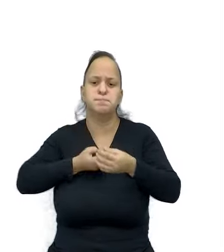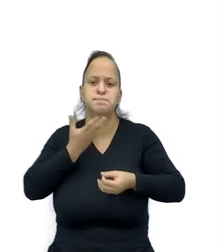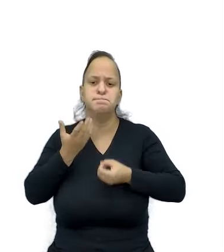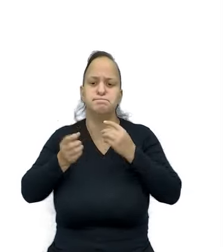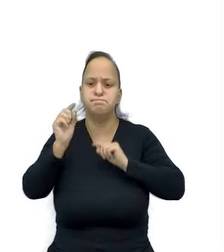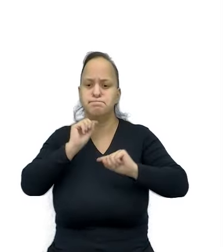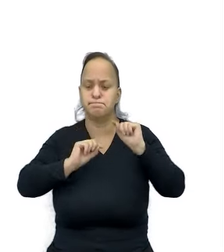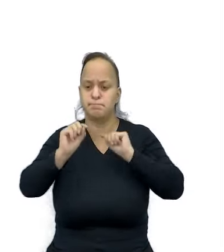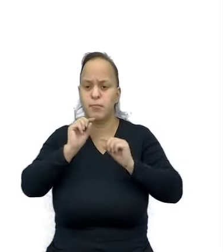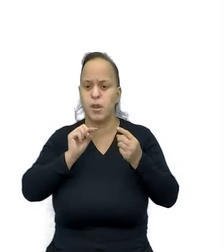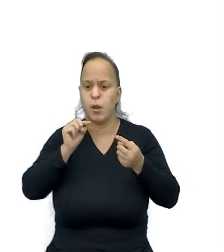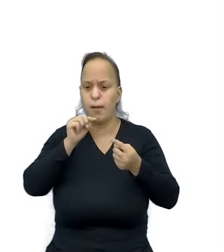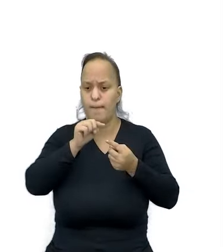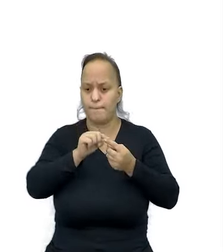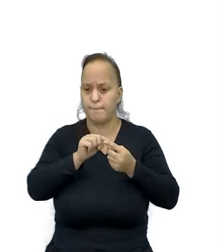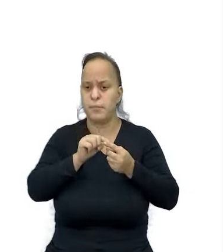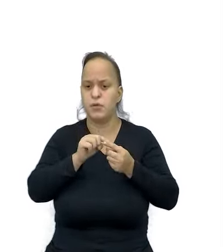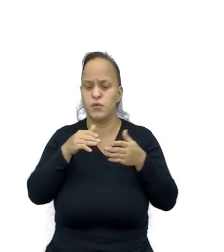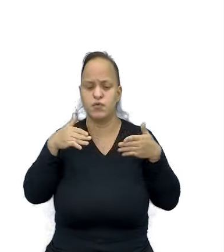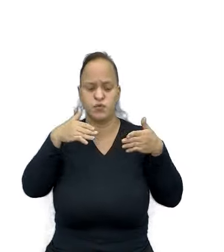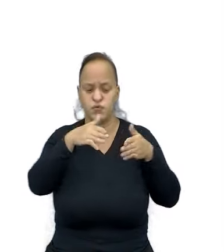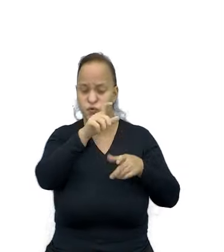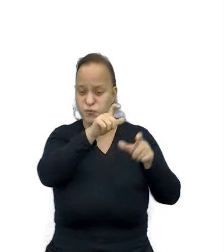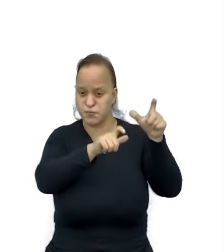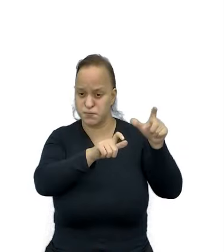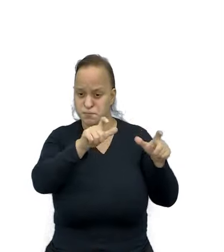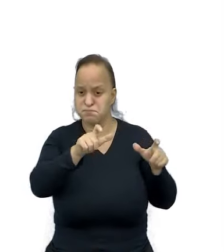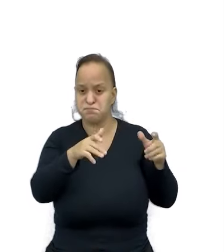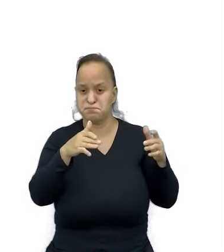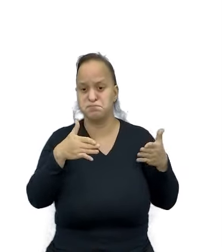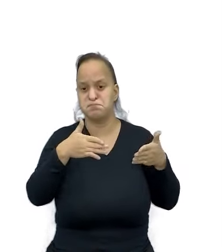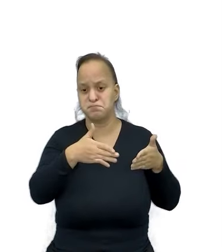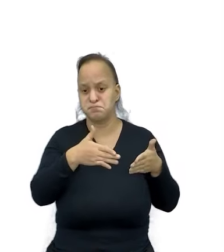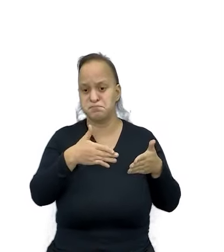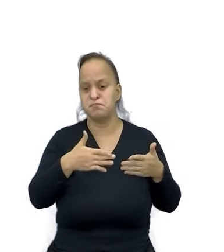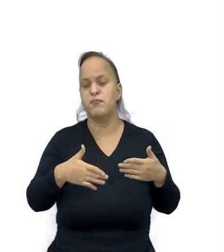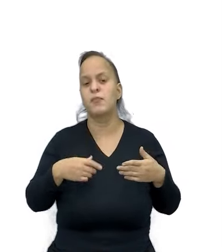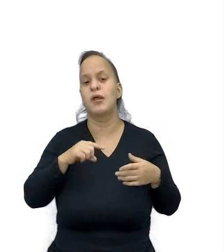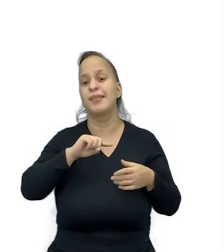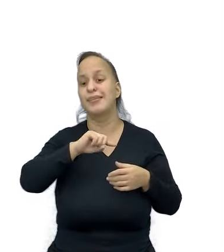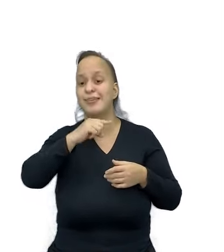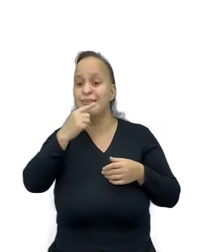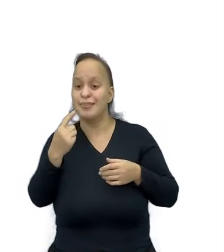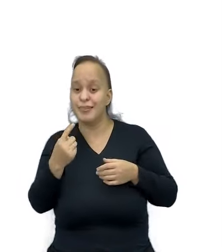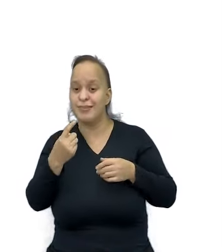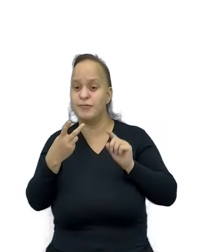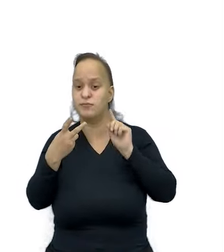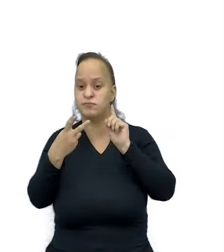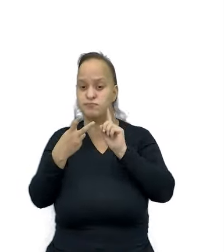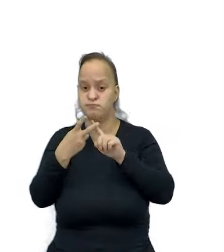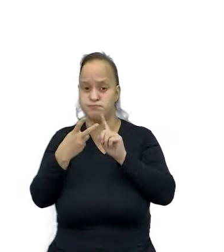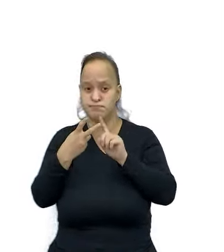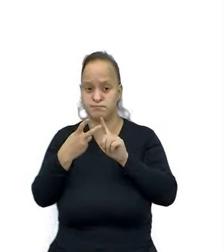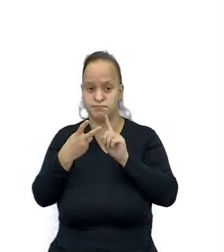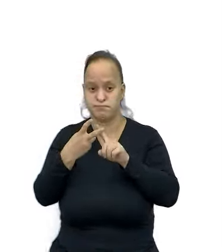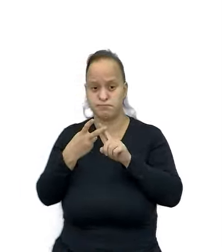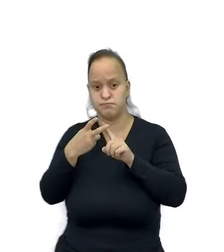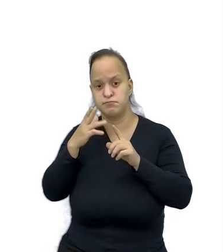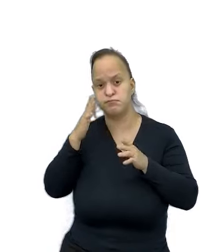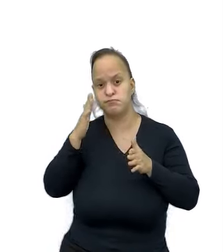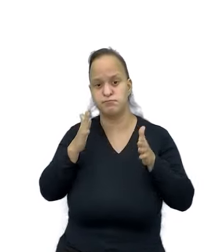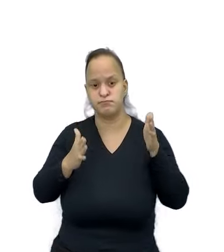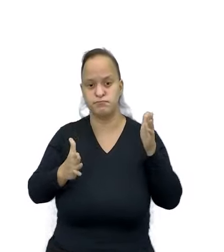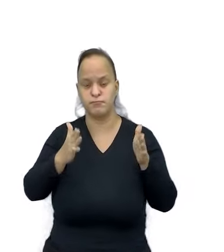seu público-alvo? Aí, durante essa leitura aí da carta ao leitor, a gente pode, então, identificação do discurso e